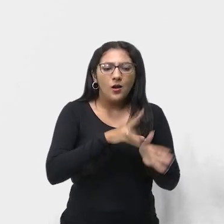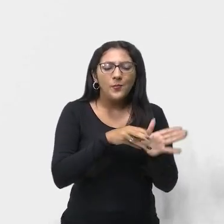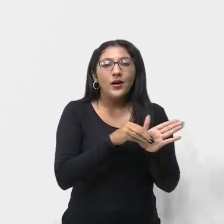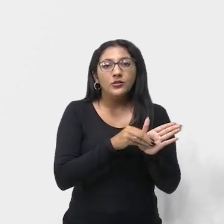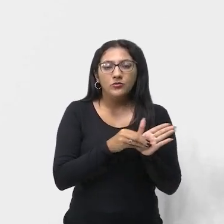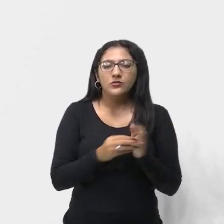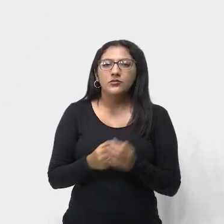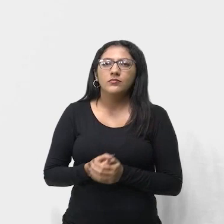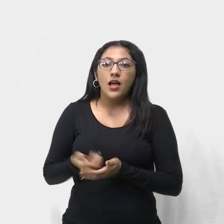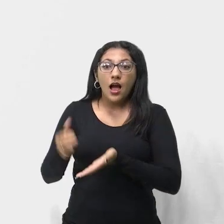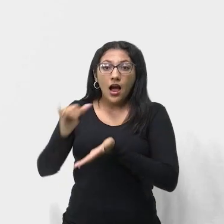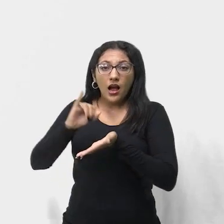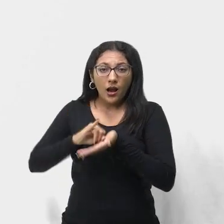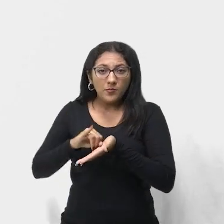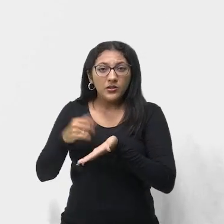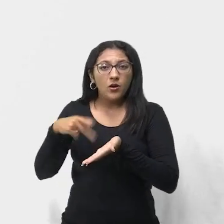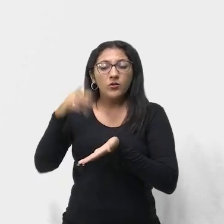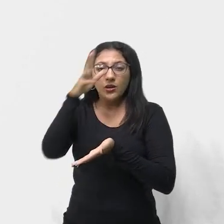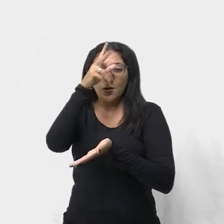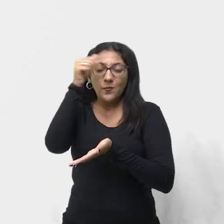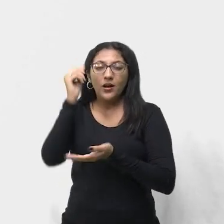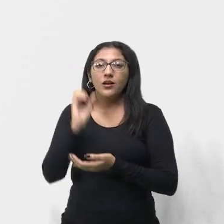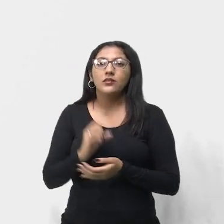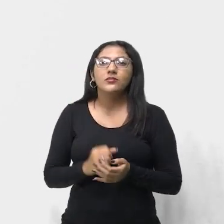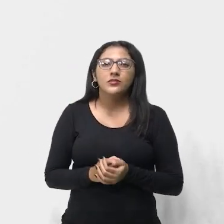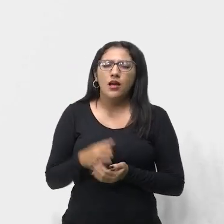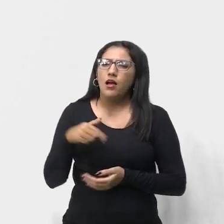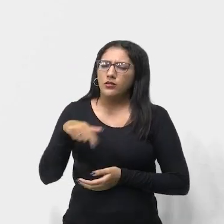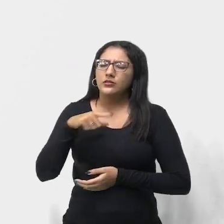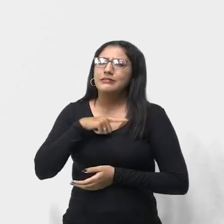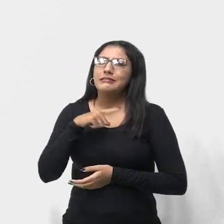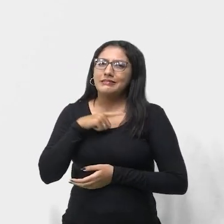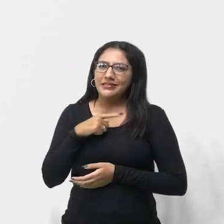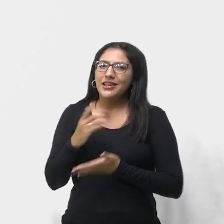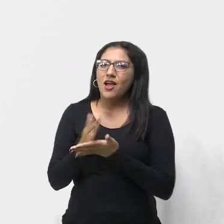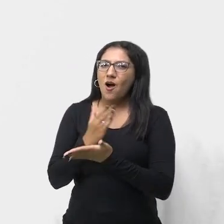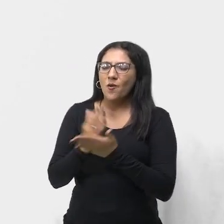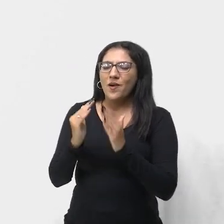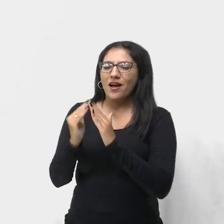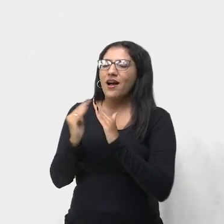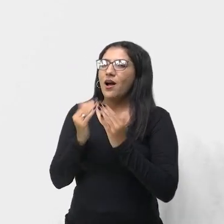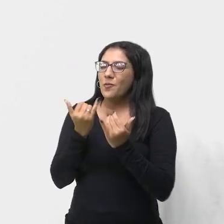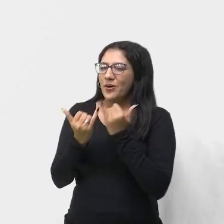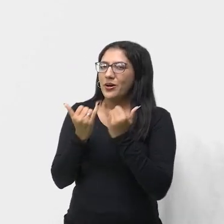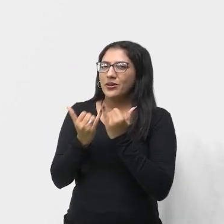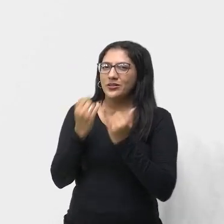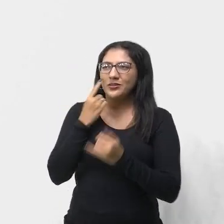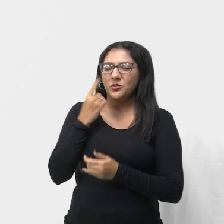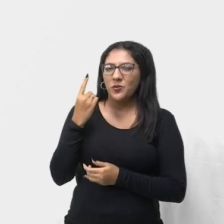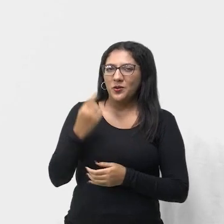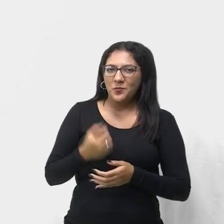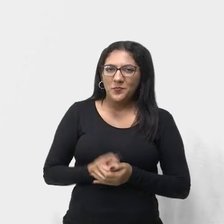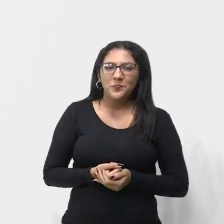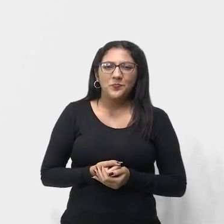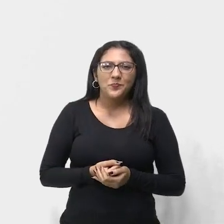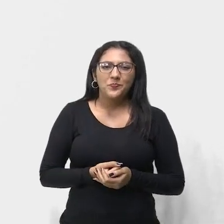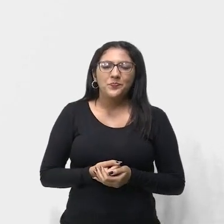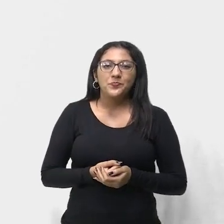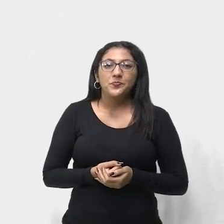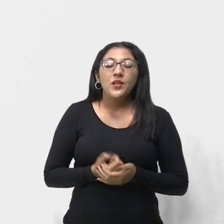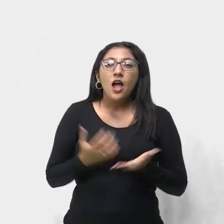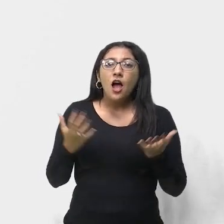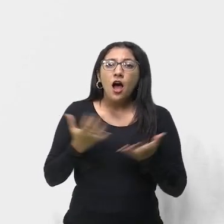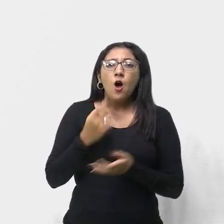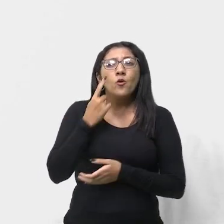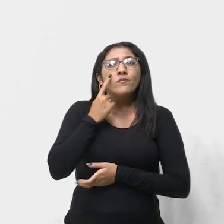capital, aqui em Manaus, seja no interior. Porque sim, aqui em Manaus a gente também pode encontrar casas assim, certo? Agora que a gente